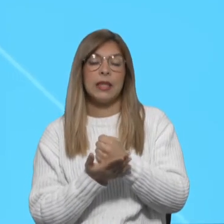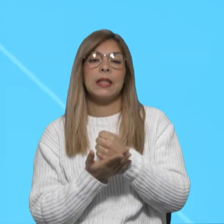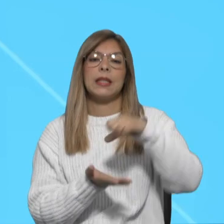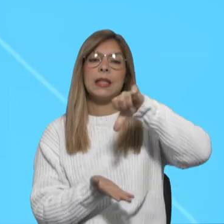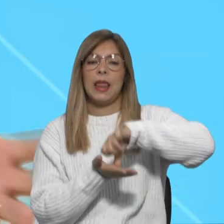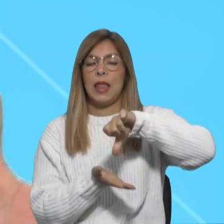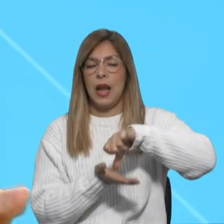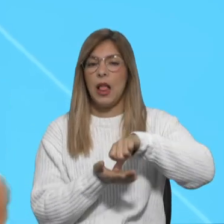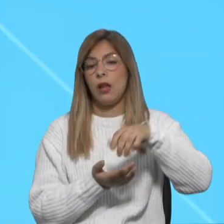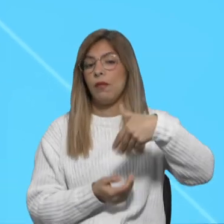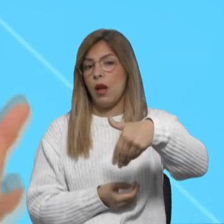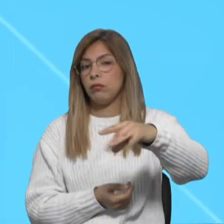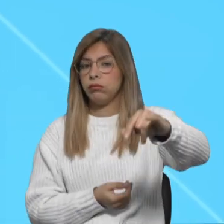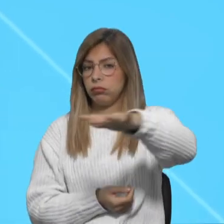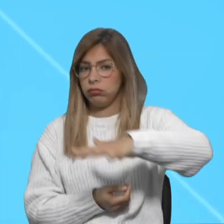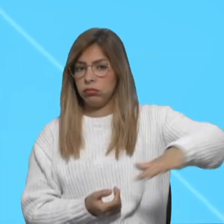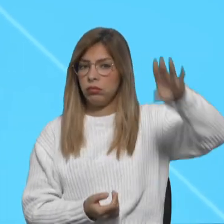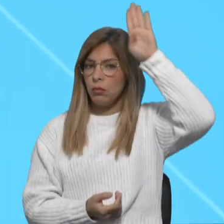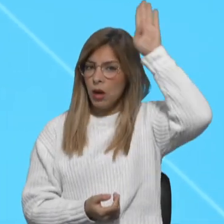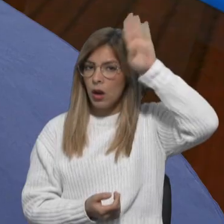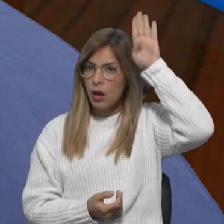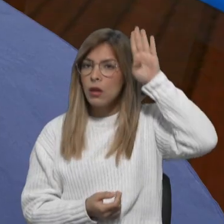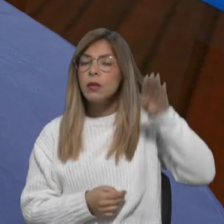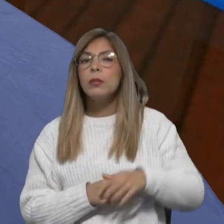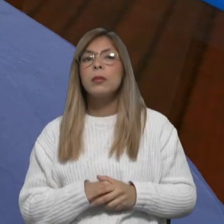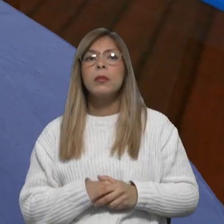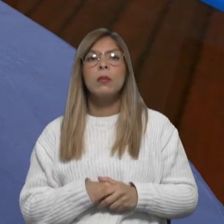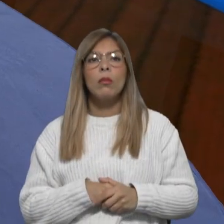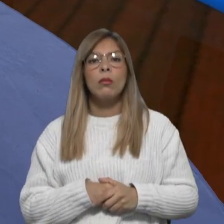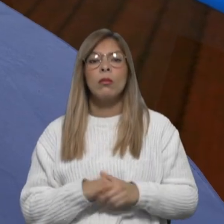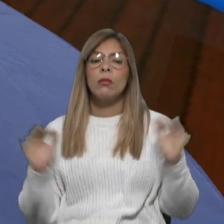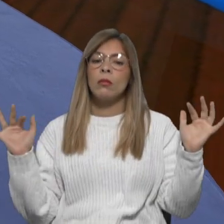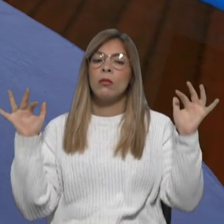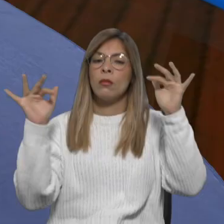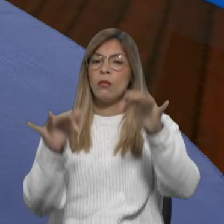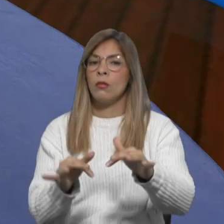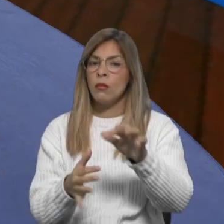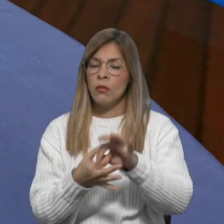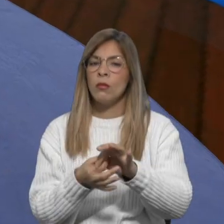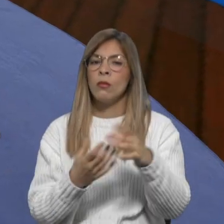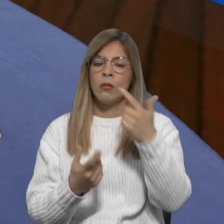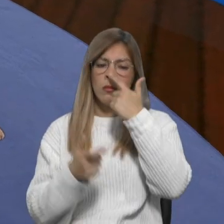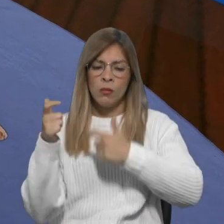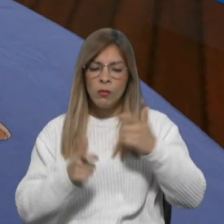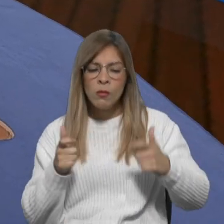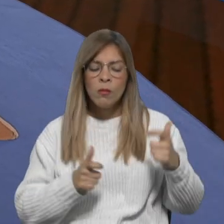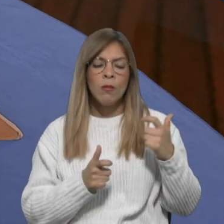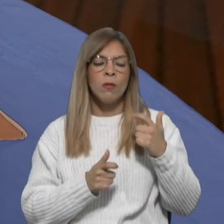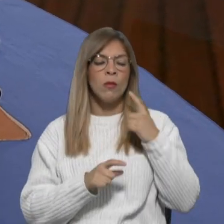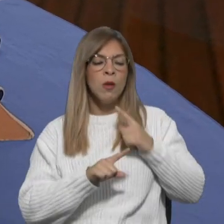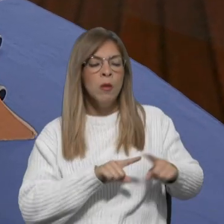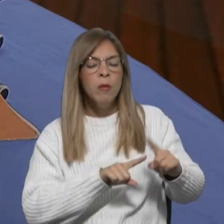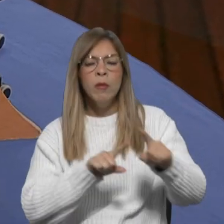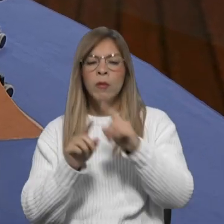Braga, acredito que estejam convocados para nela se encontrarem as tais associações de leigos, os leigos de todos os movimentos. É